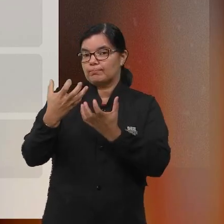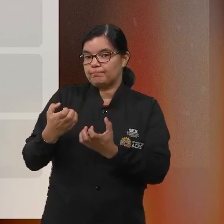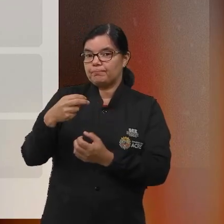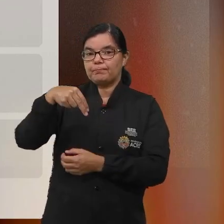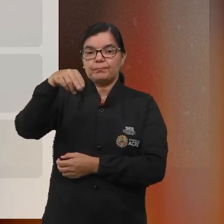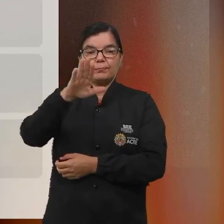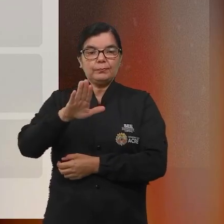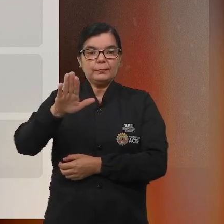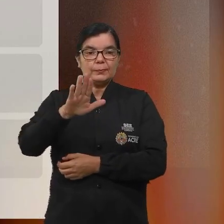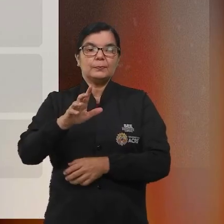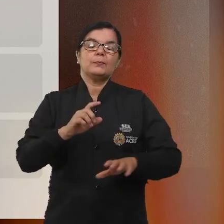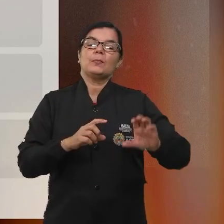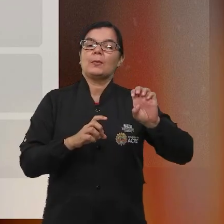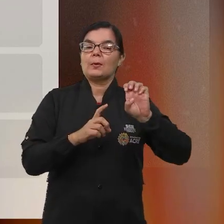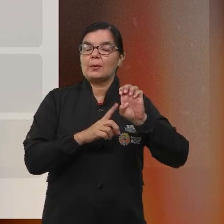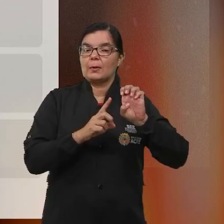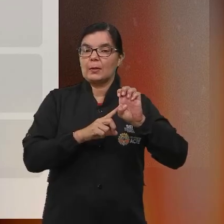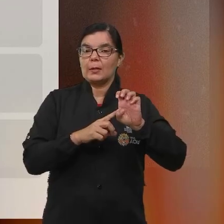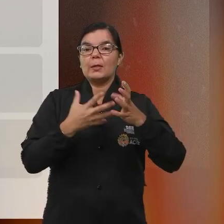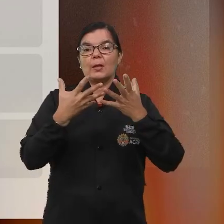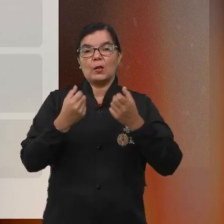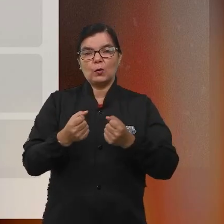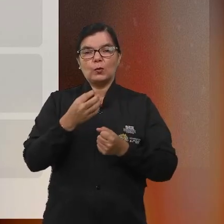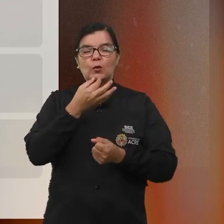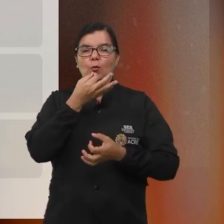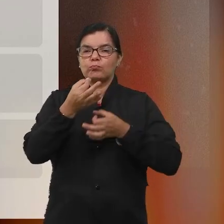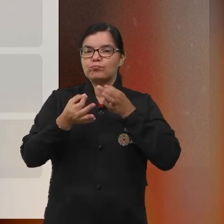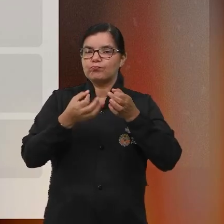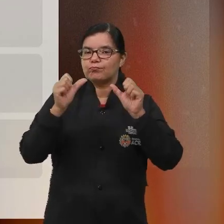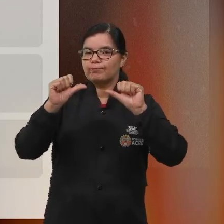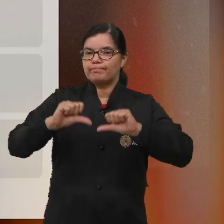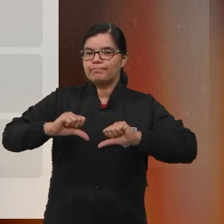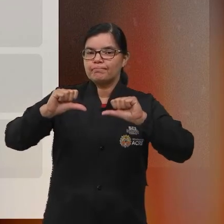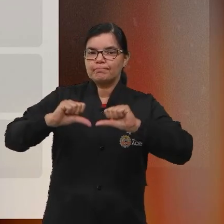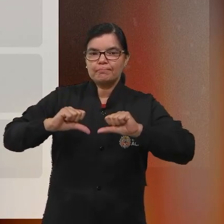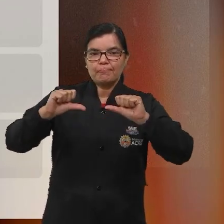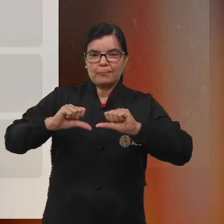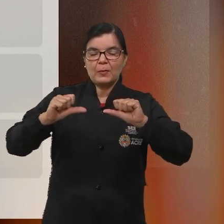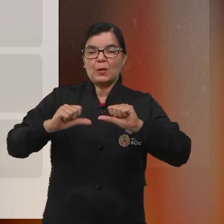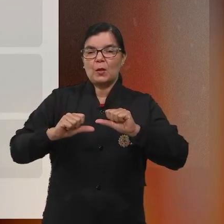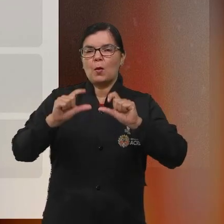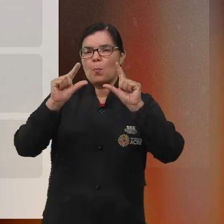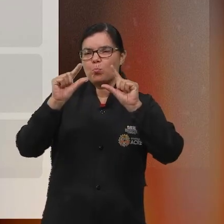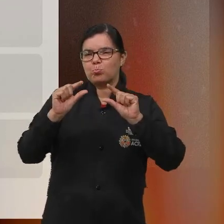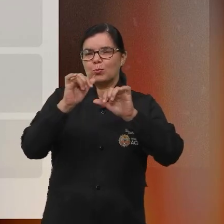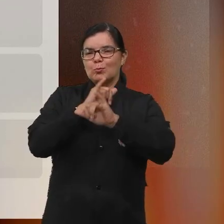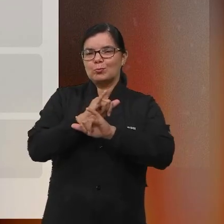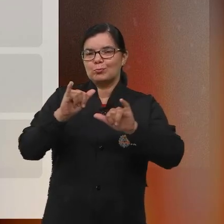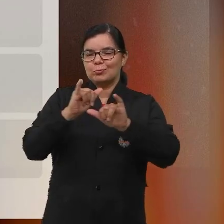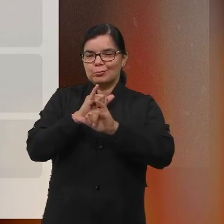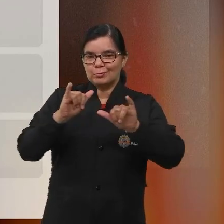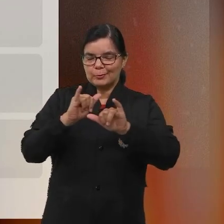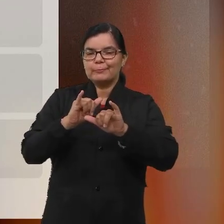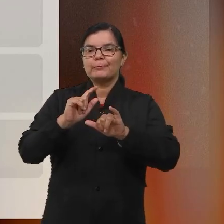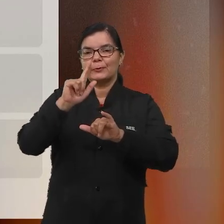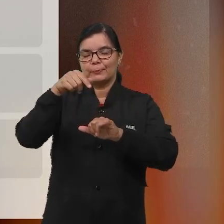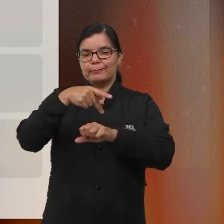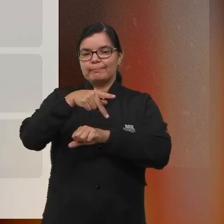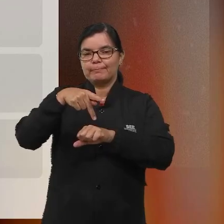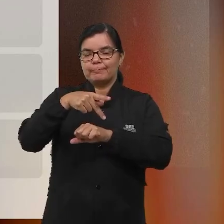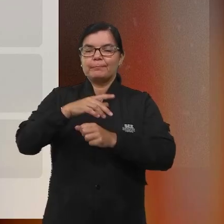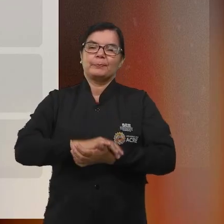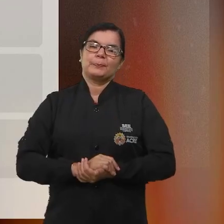nordestino. E letra E, recebeu críticas negativas e pouca repercussão fora do